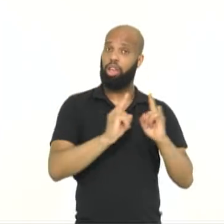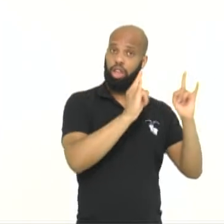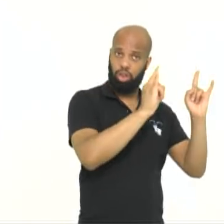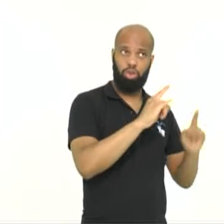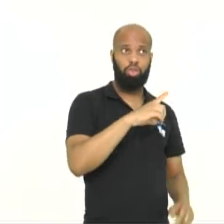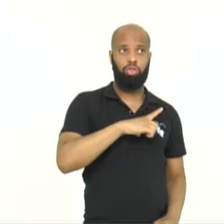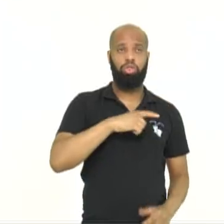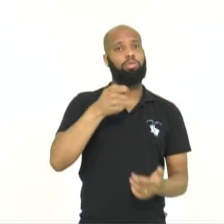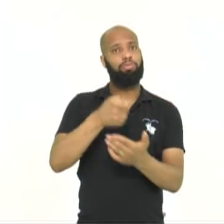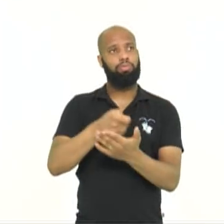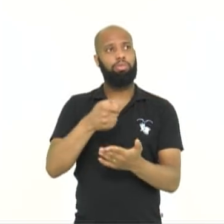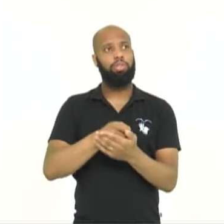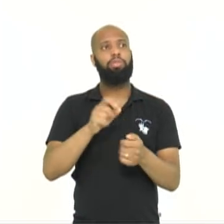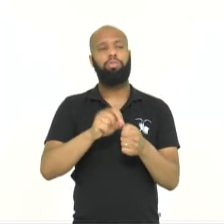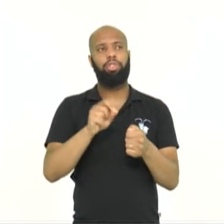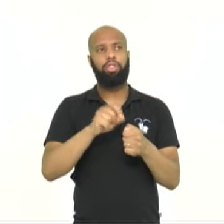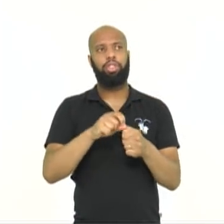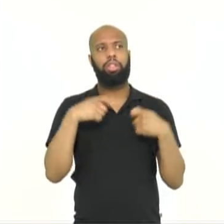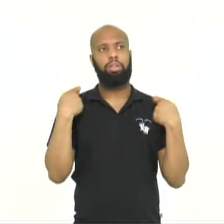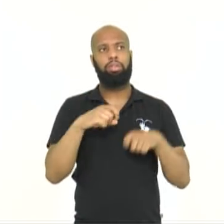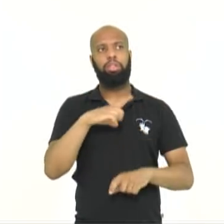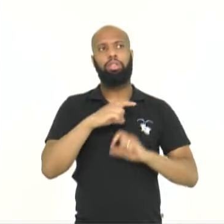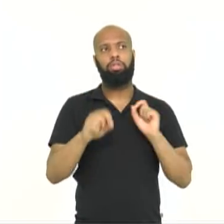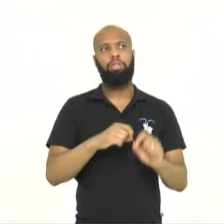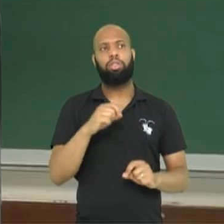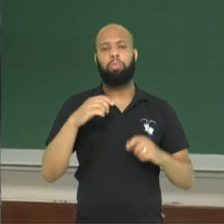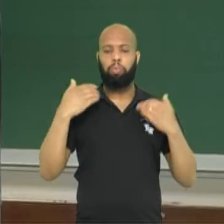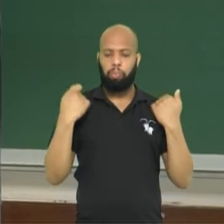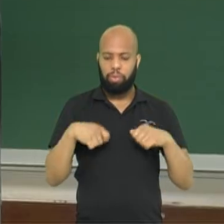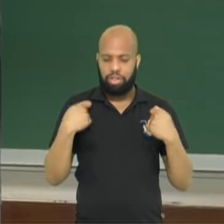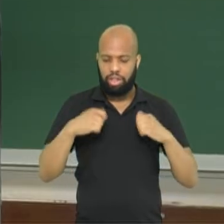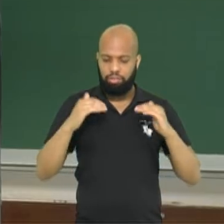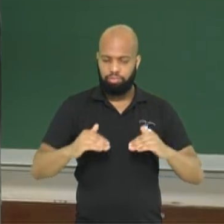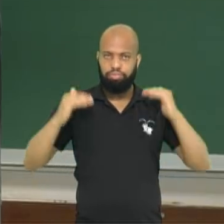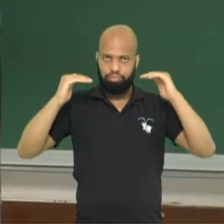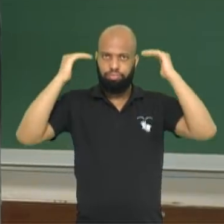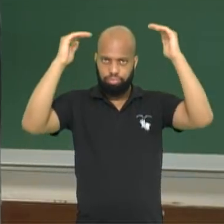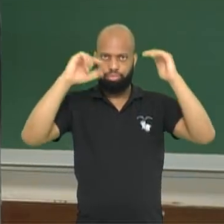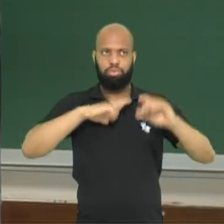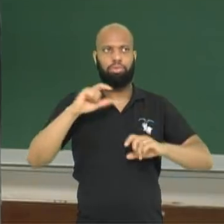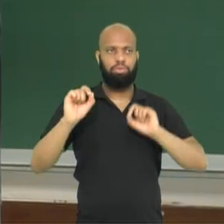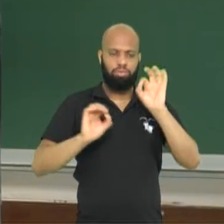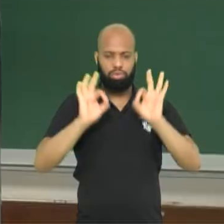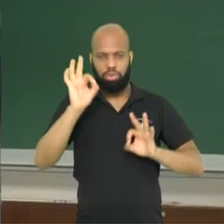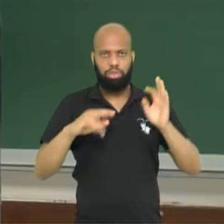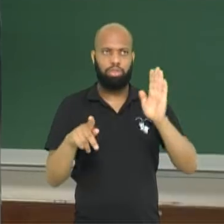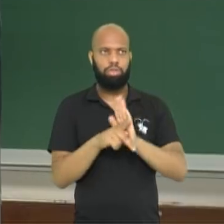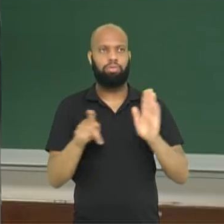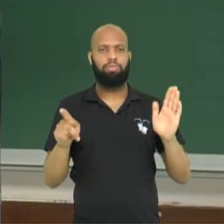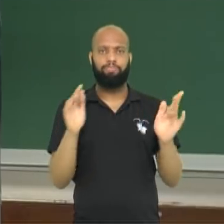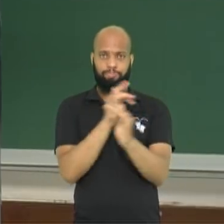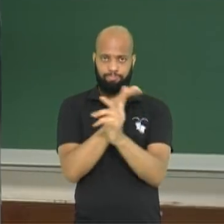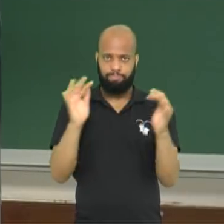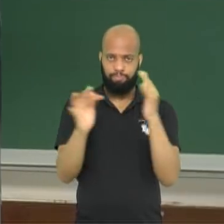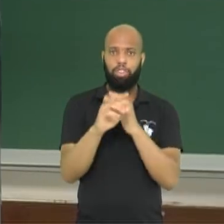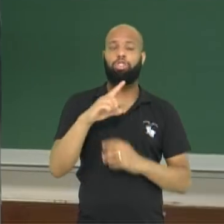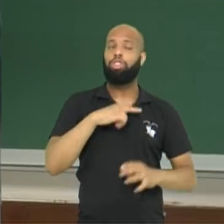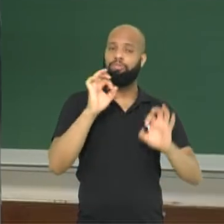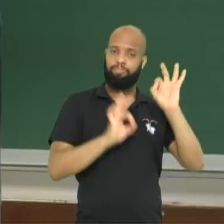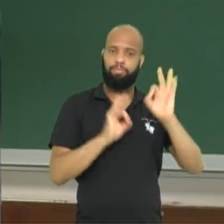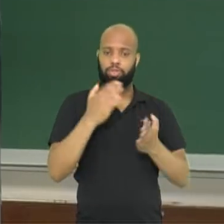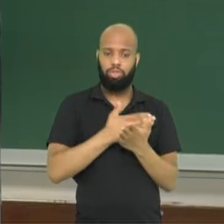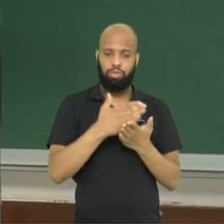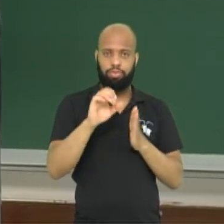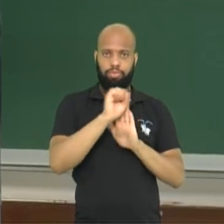casas, os prédios, as edificações tinham que ter mais de 2 pavimentos. Já era uma organização urbana, né, surgindo na nossa cidade no